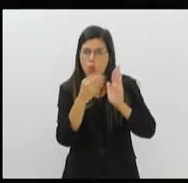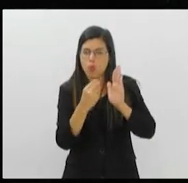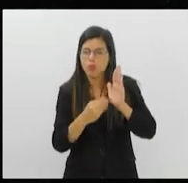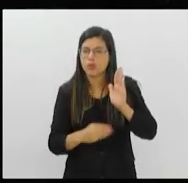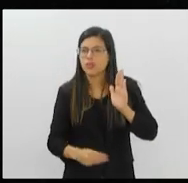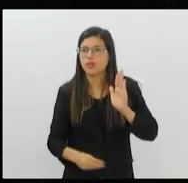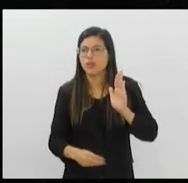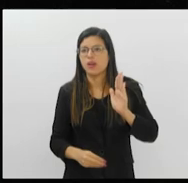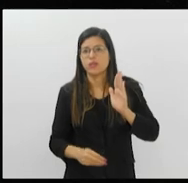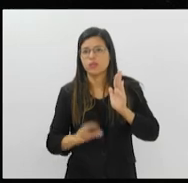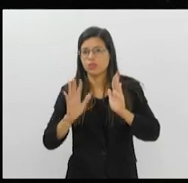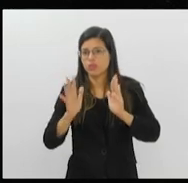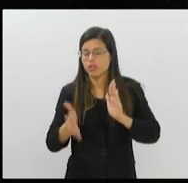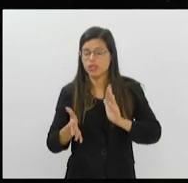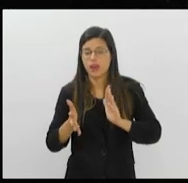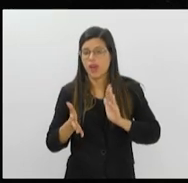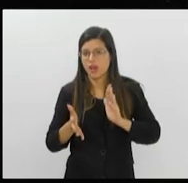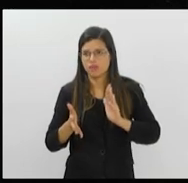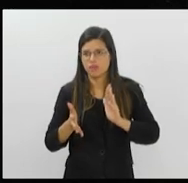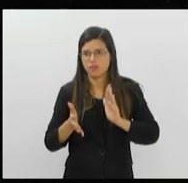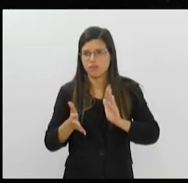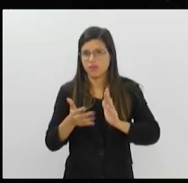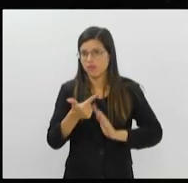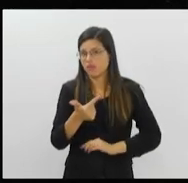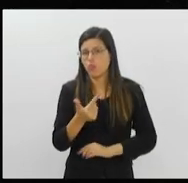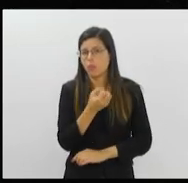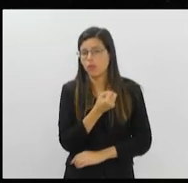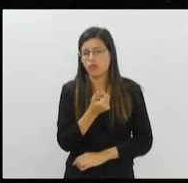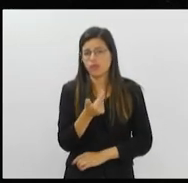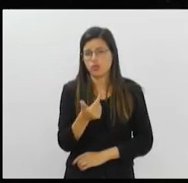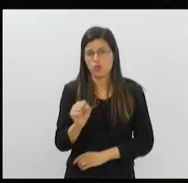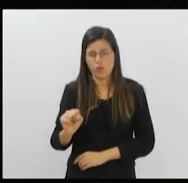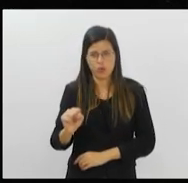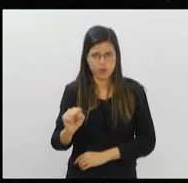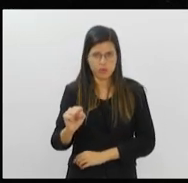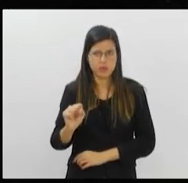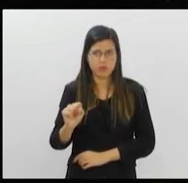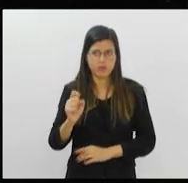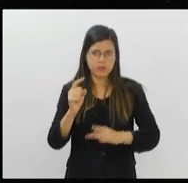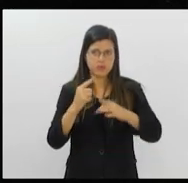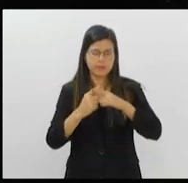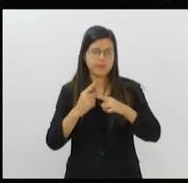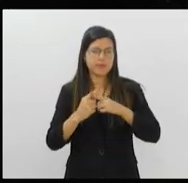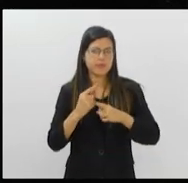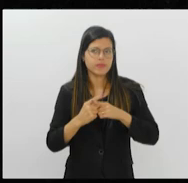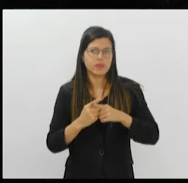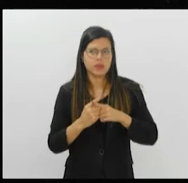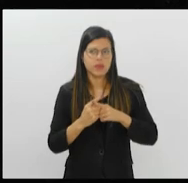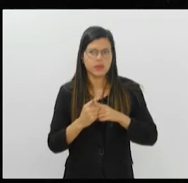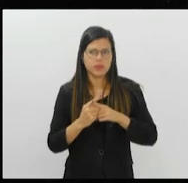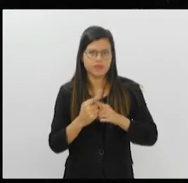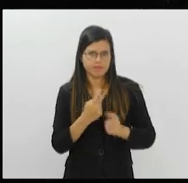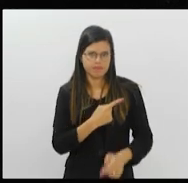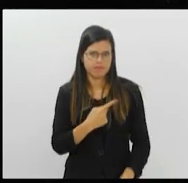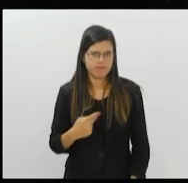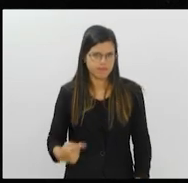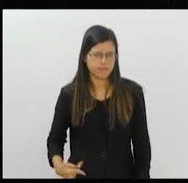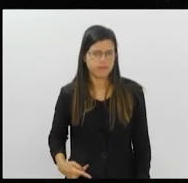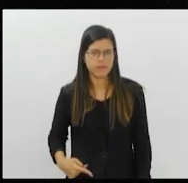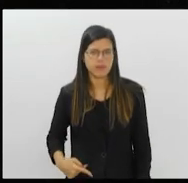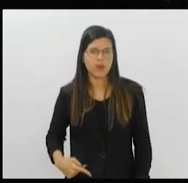alíquota média já está em 28. Até porque, senhor presidente, no